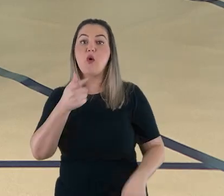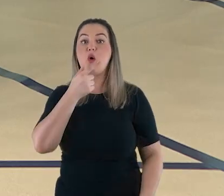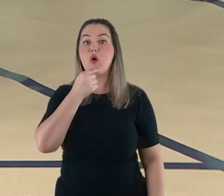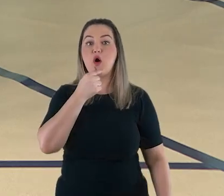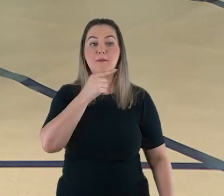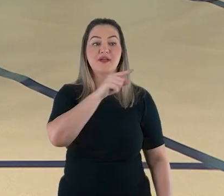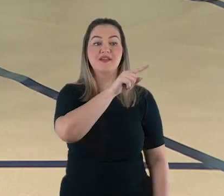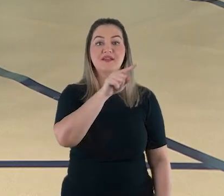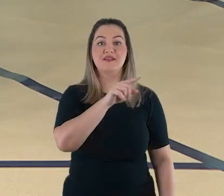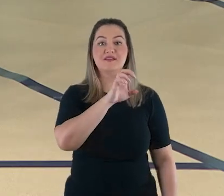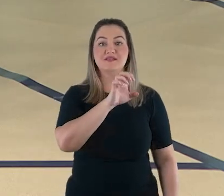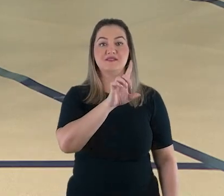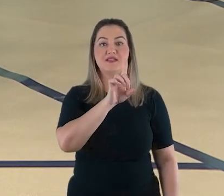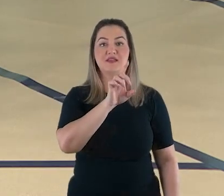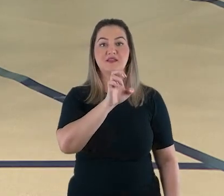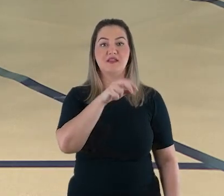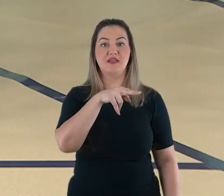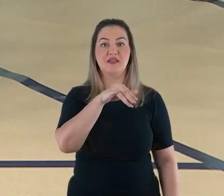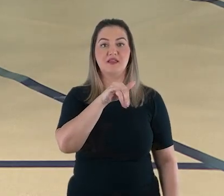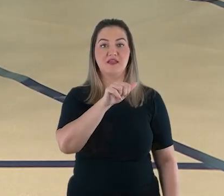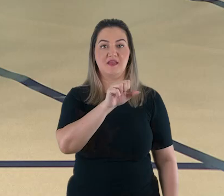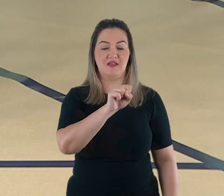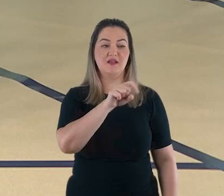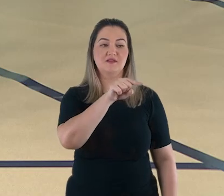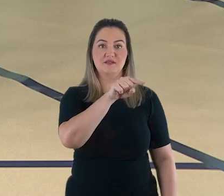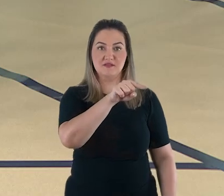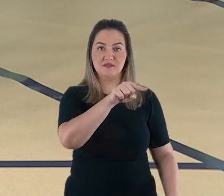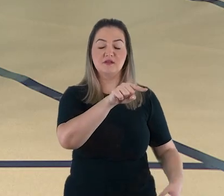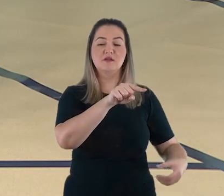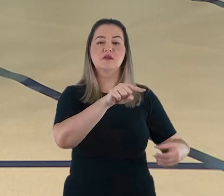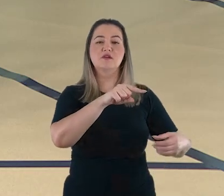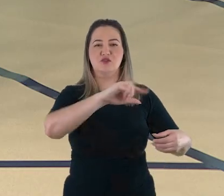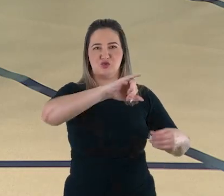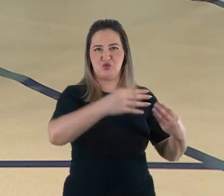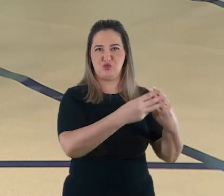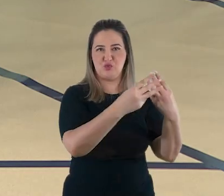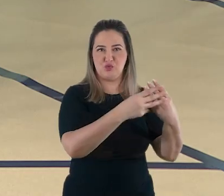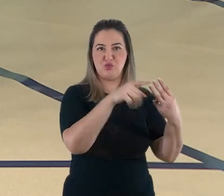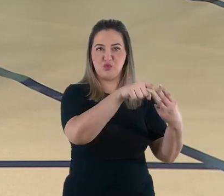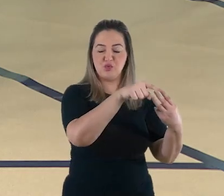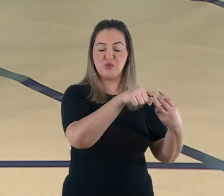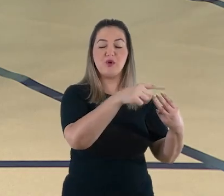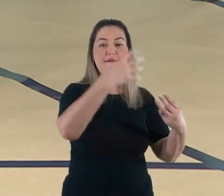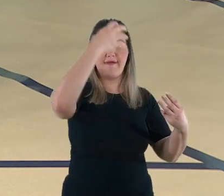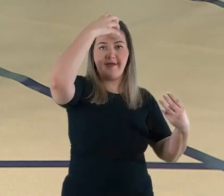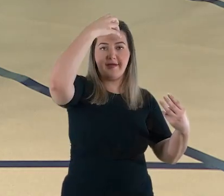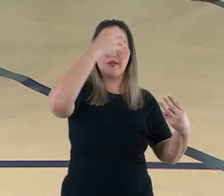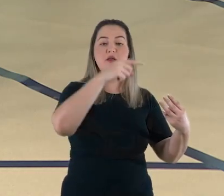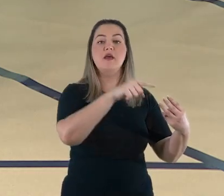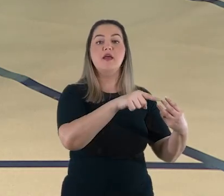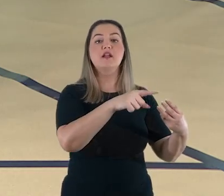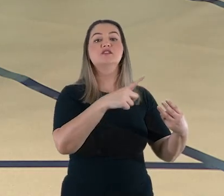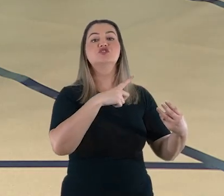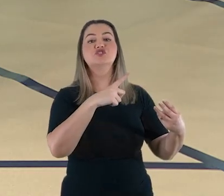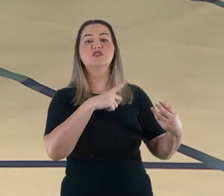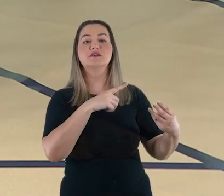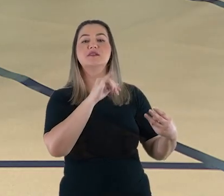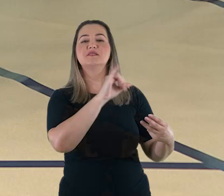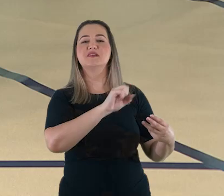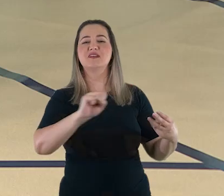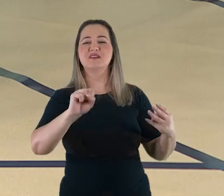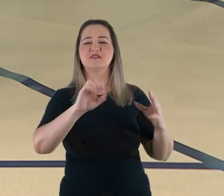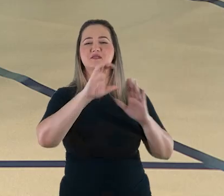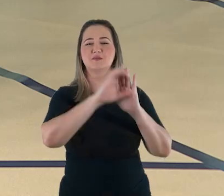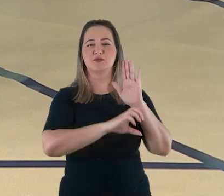vassalo de Nabucodonosor, fez uma viagem à Babilônia, como está em Jeremias 51, 59, e ali ele